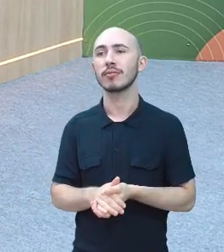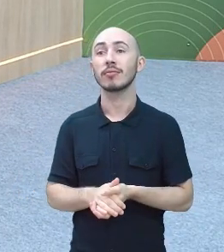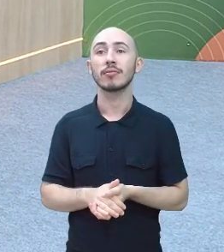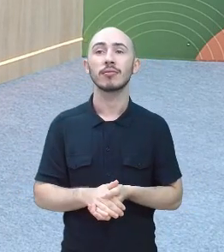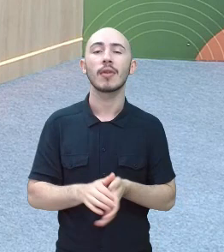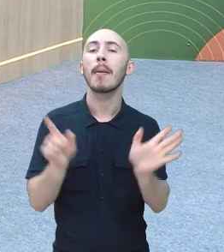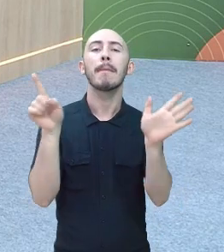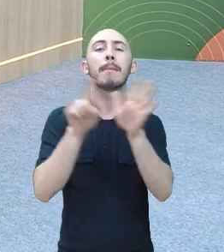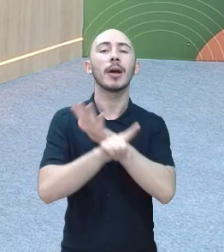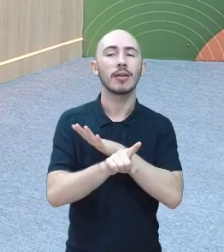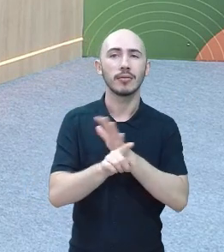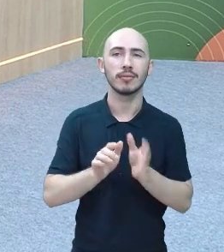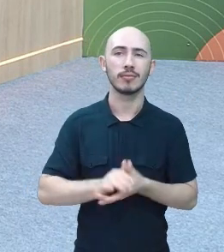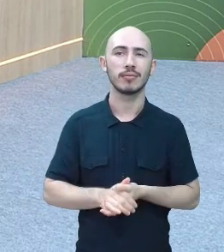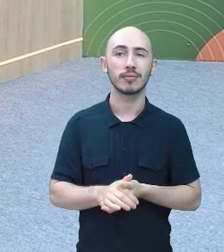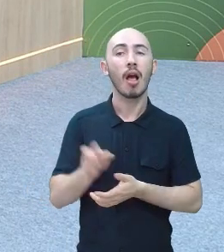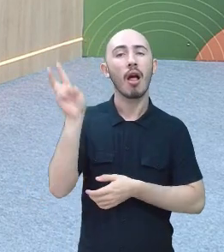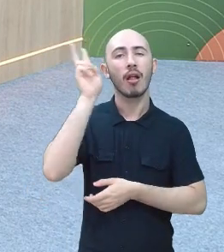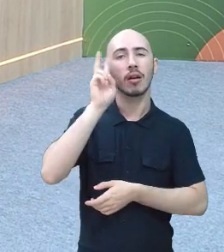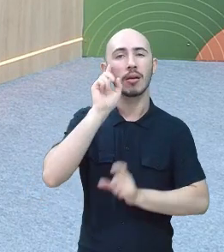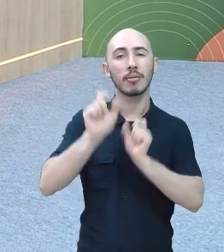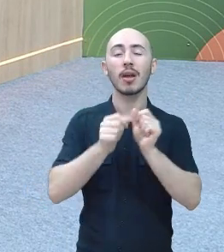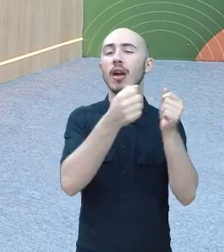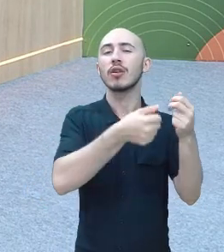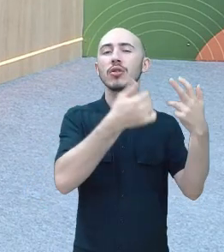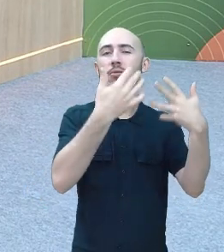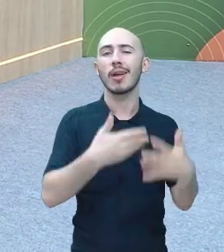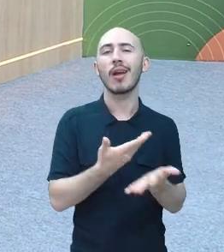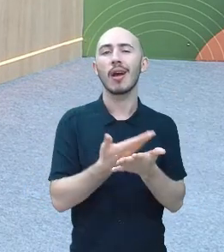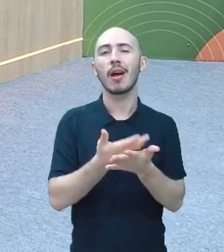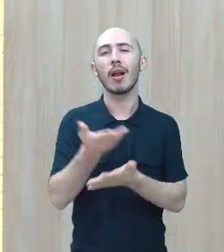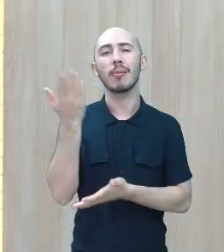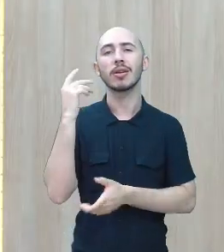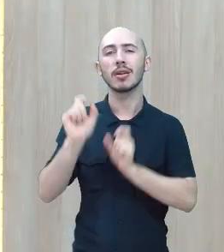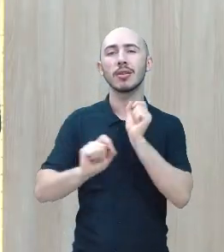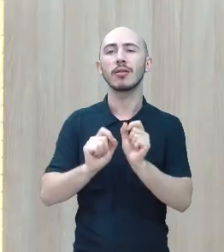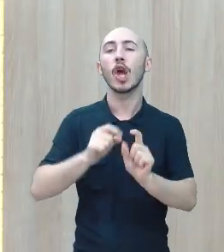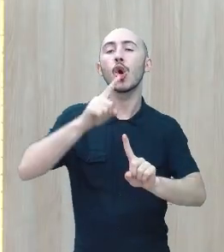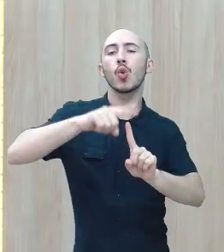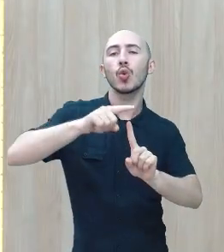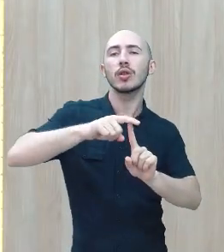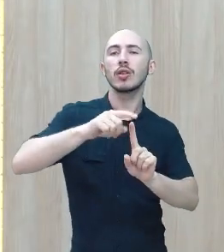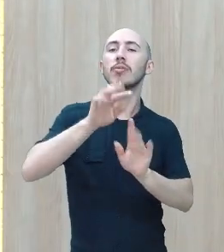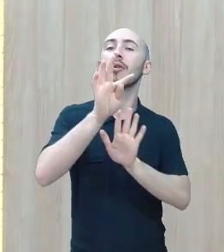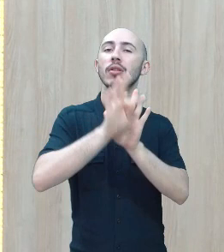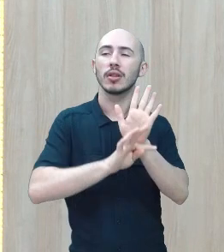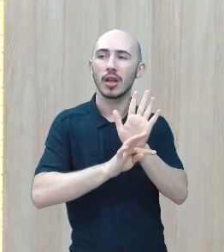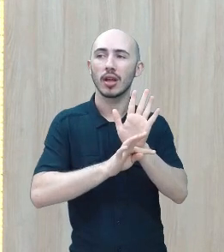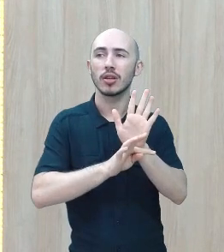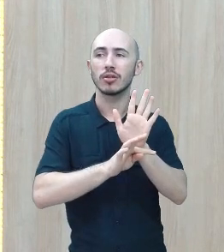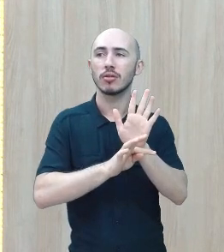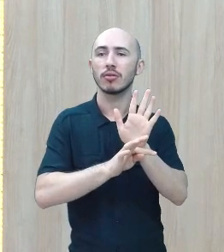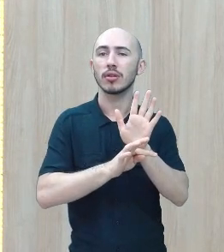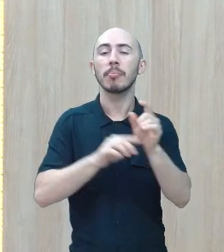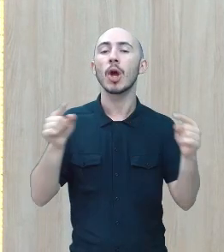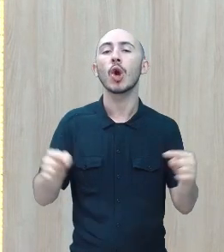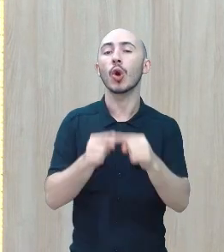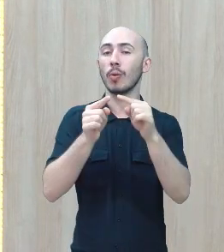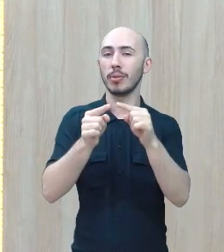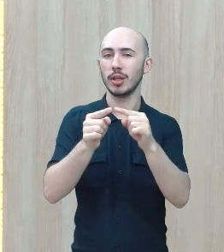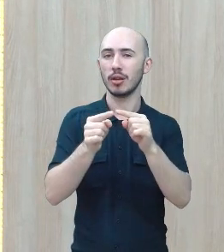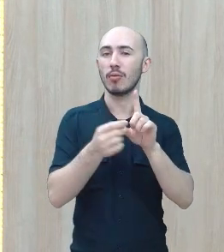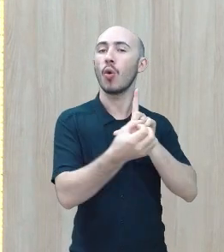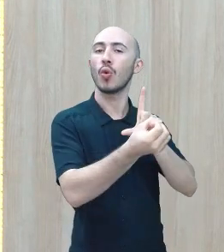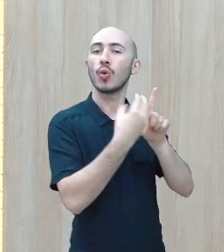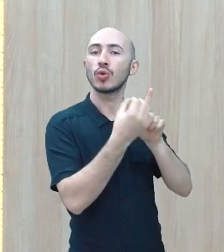uma perguntinha. Lembra que eu falei nas outras aulas sobre o tipo de texto que comete aos tutoriais? Então,